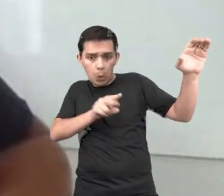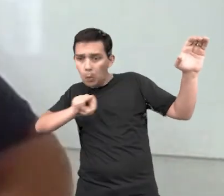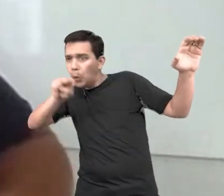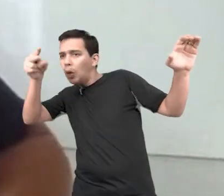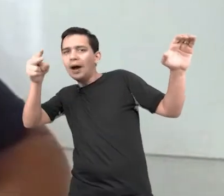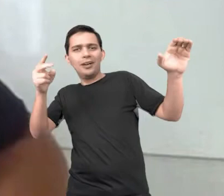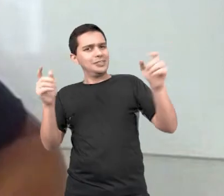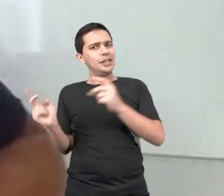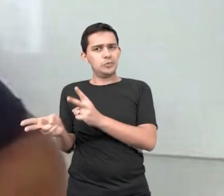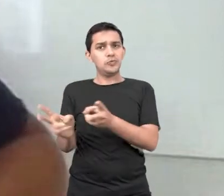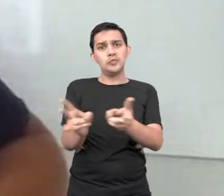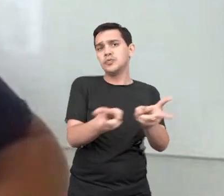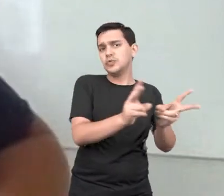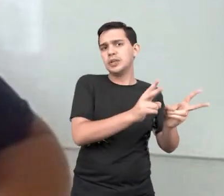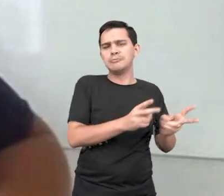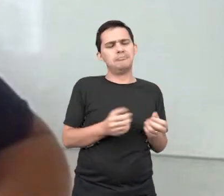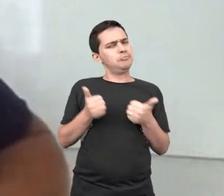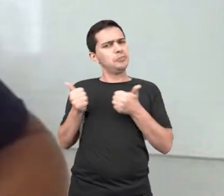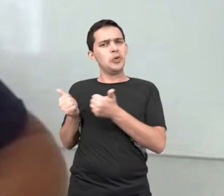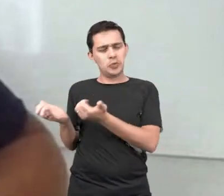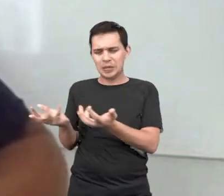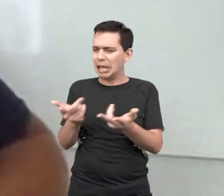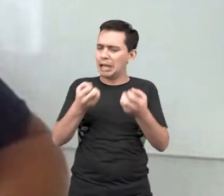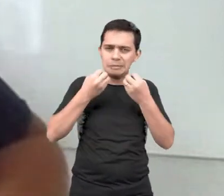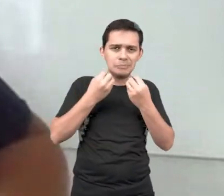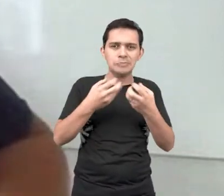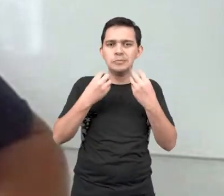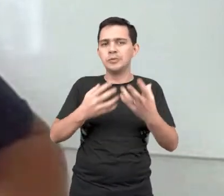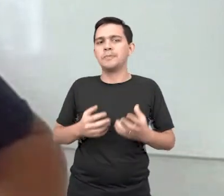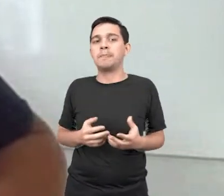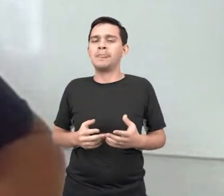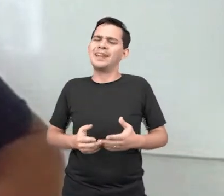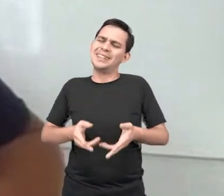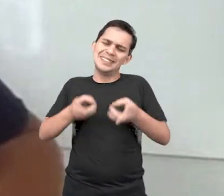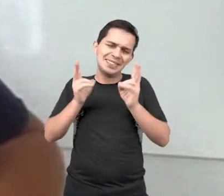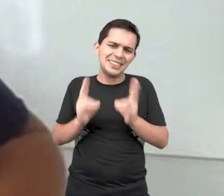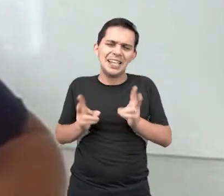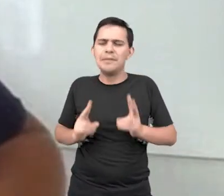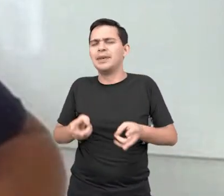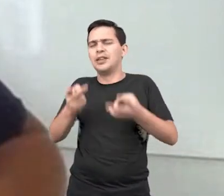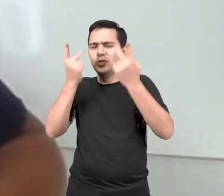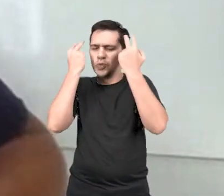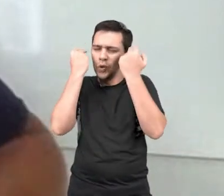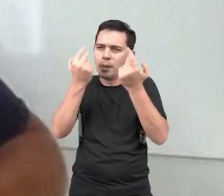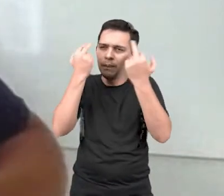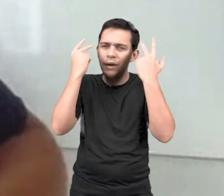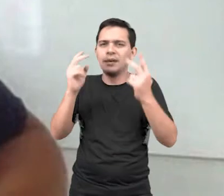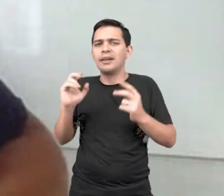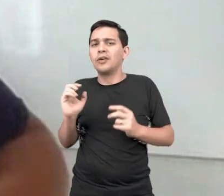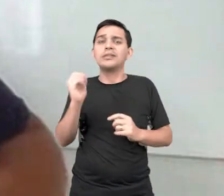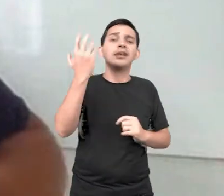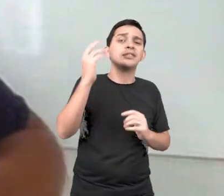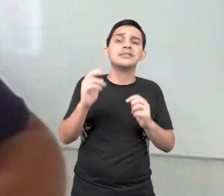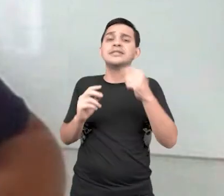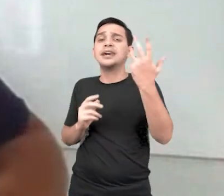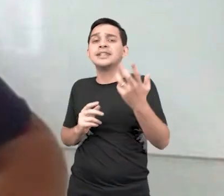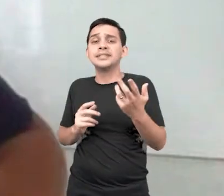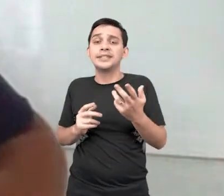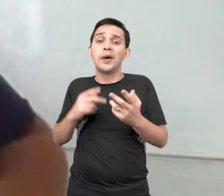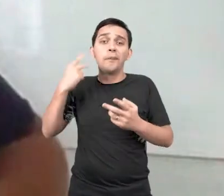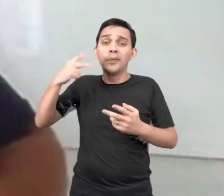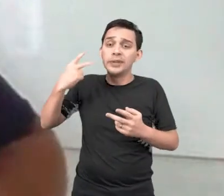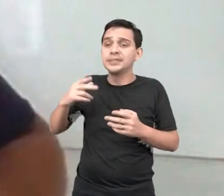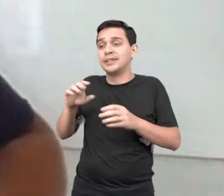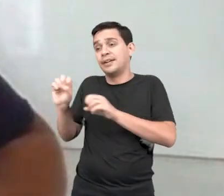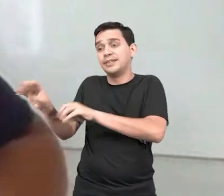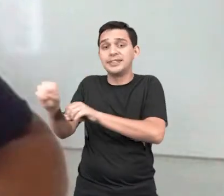de fato, ser ofertado, ser garantida essa continuidade com qualidade. É muitíssimo comum que ações,